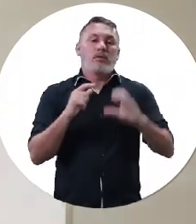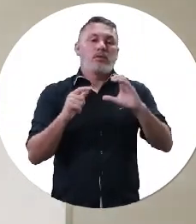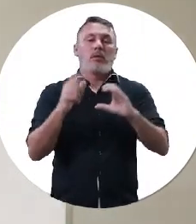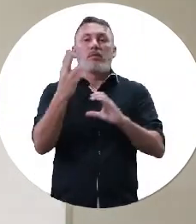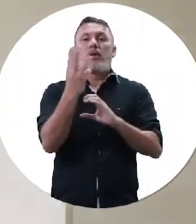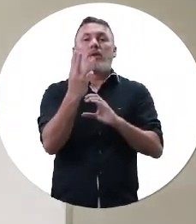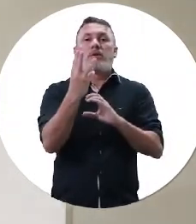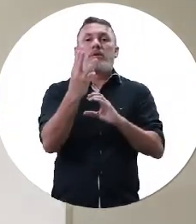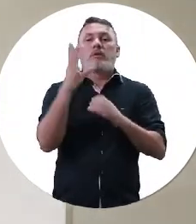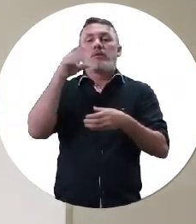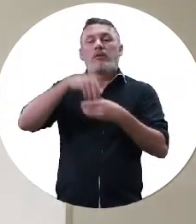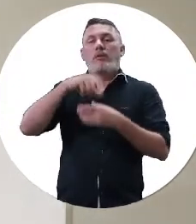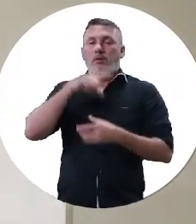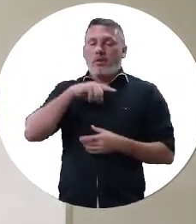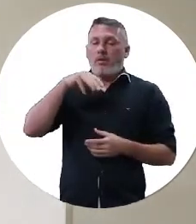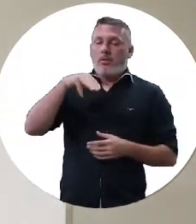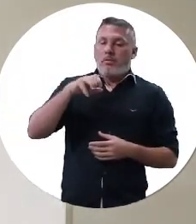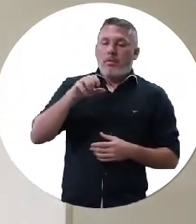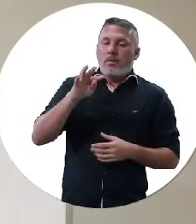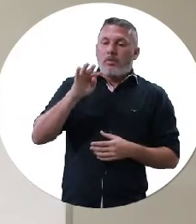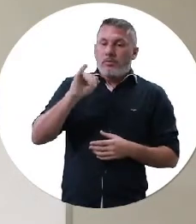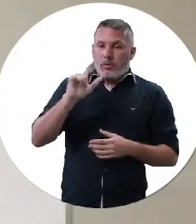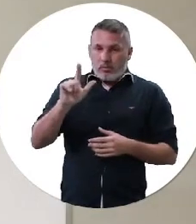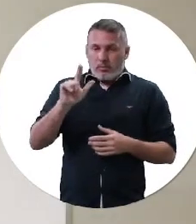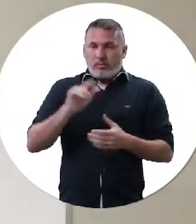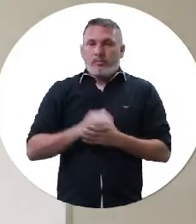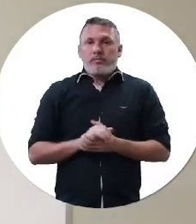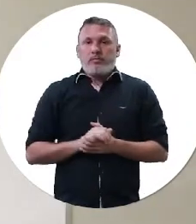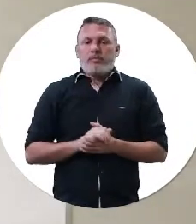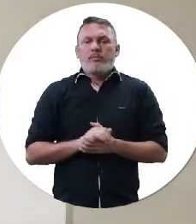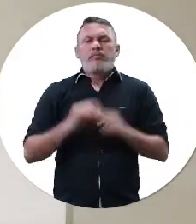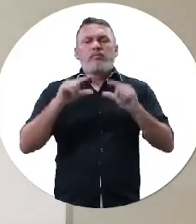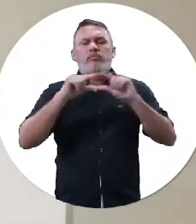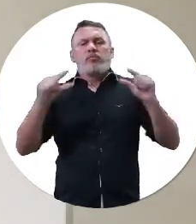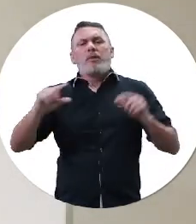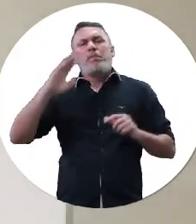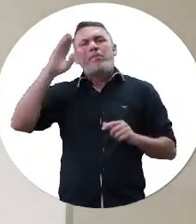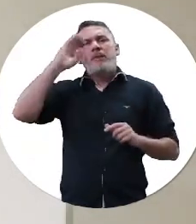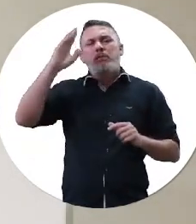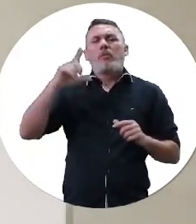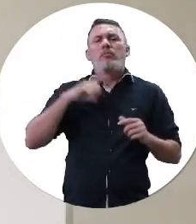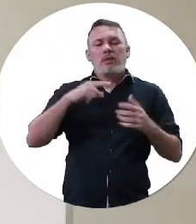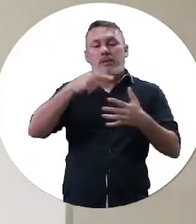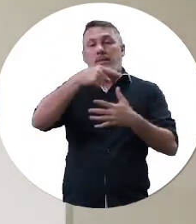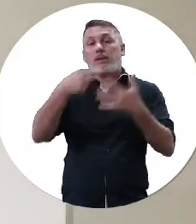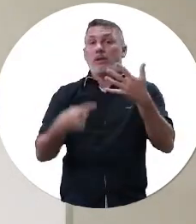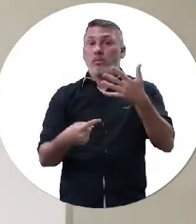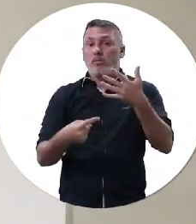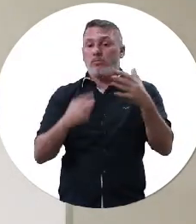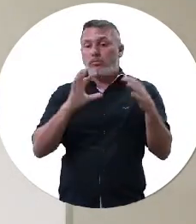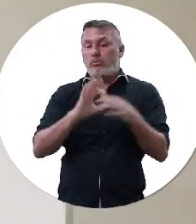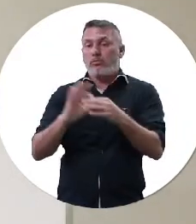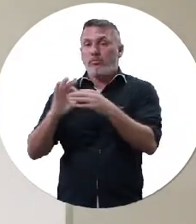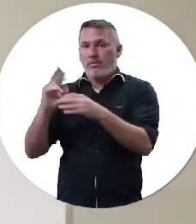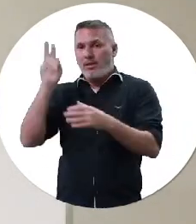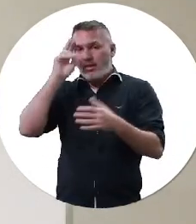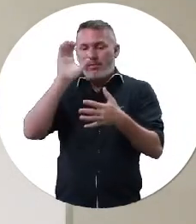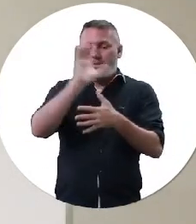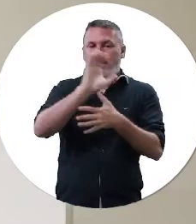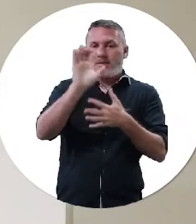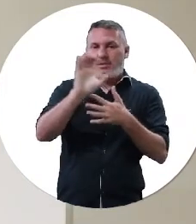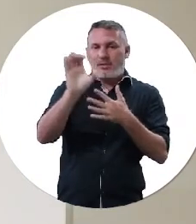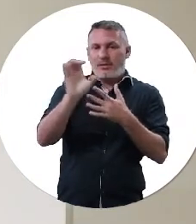metil. Cadeia principal agora, prefixo de 5 carbonos, pente. Somente